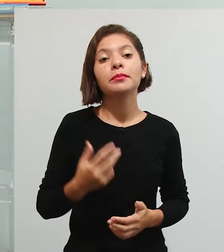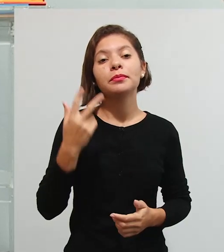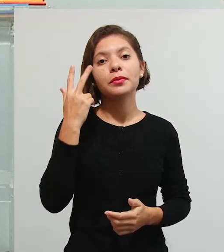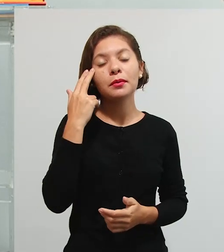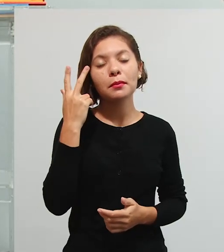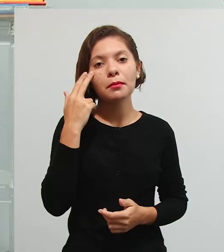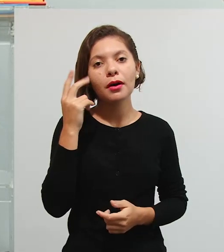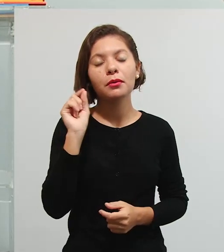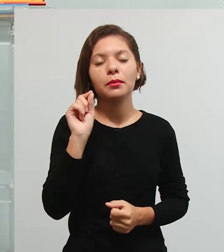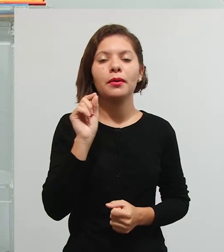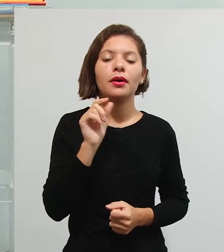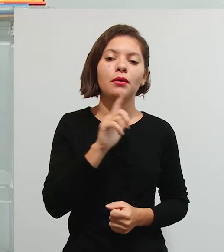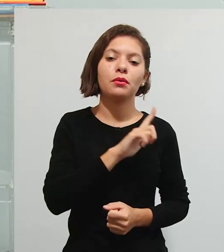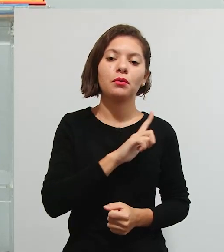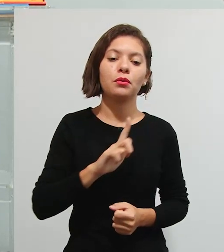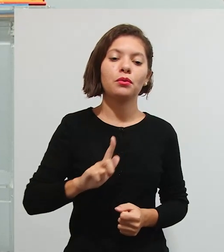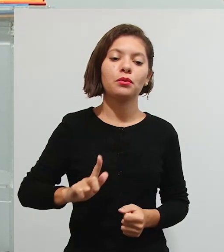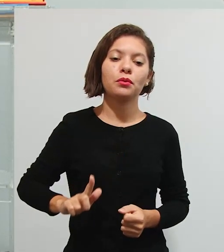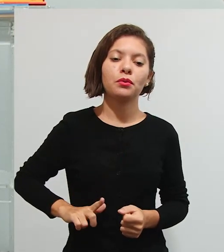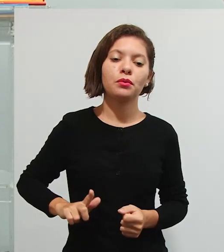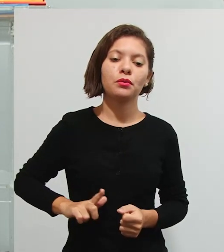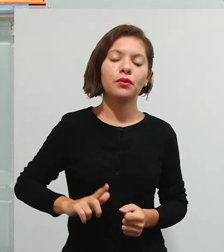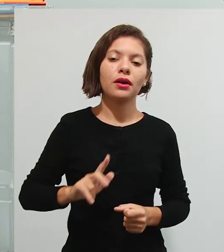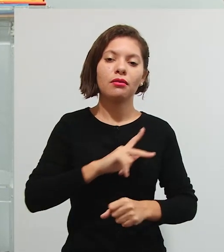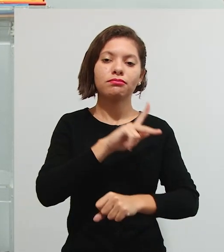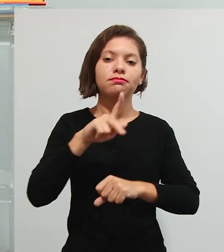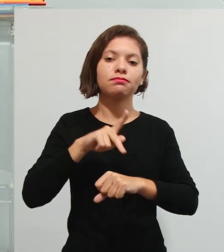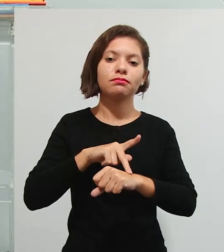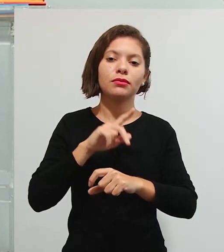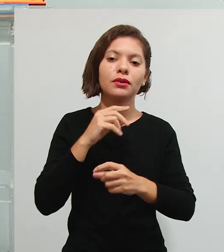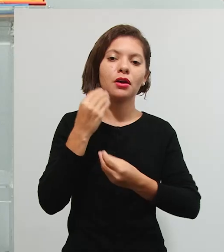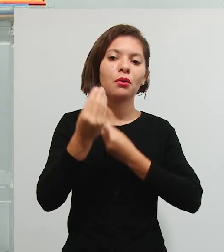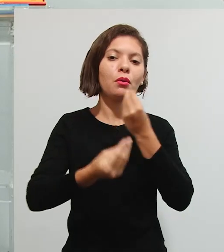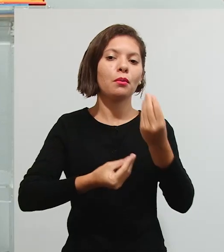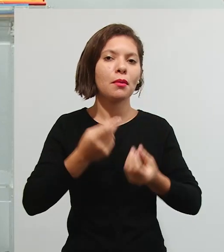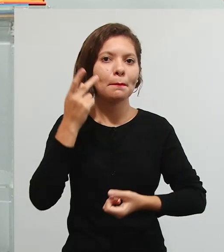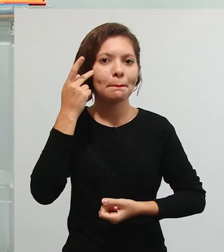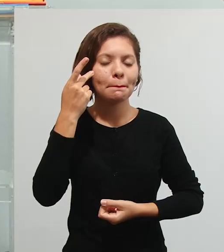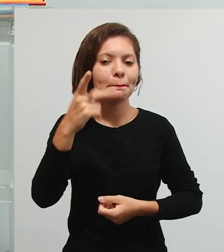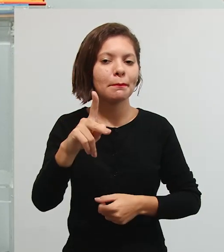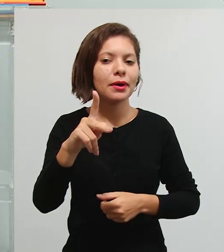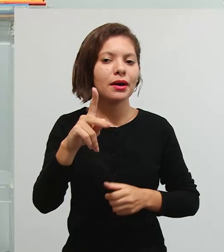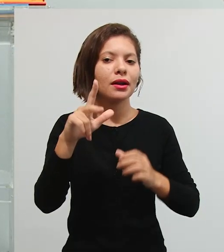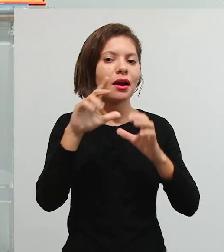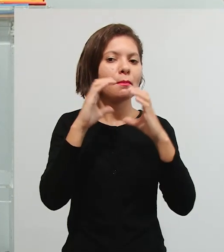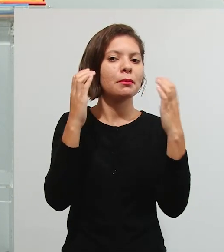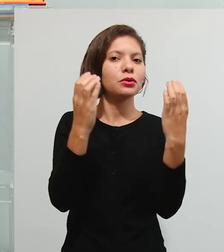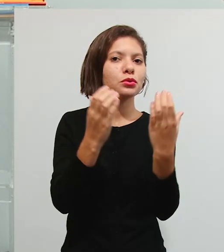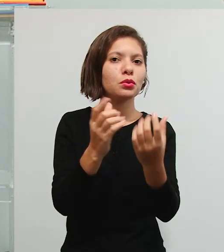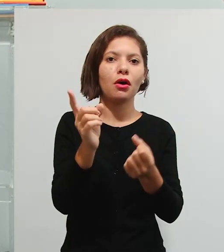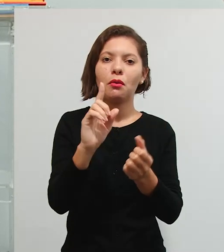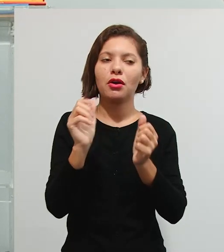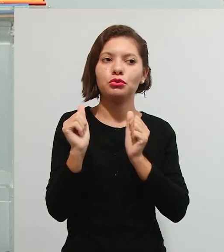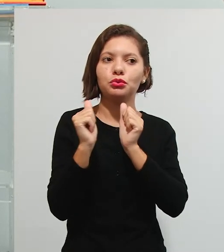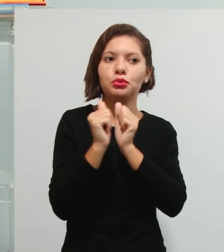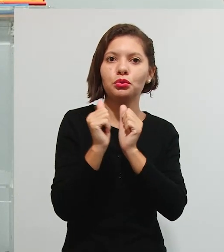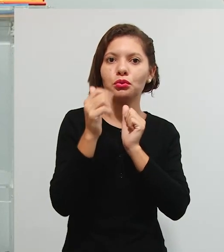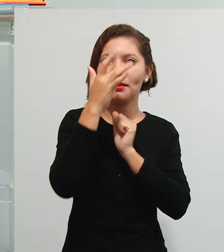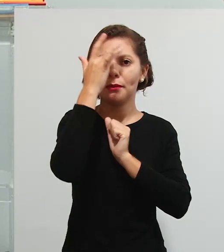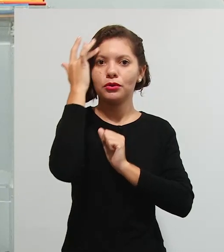meu best friend, e aí a gente quer fazer um curso para pais e